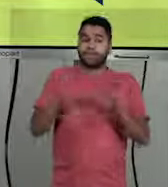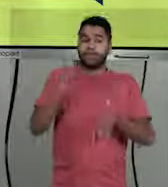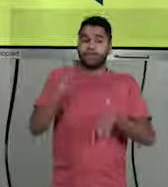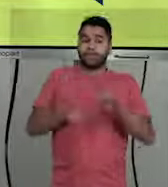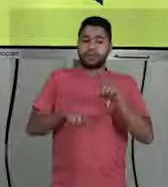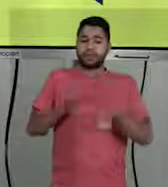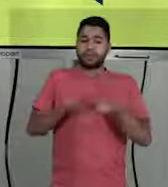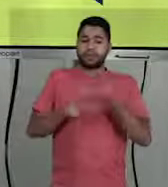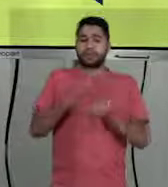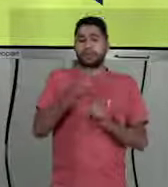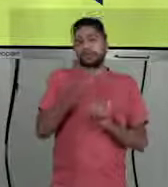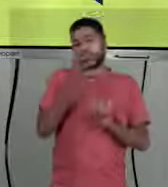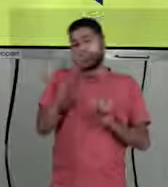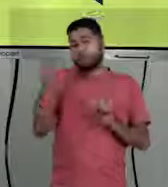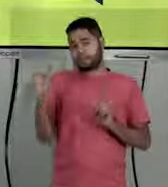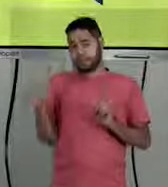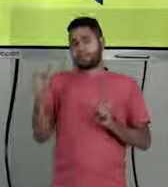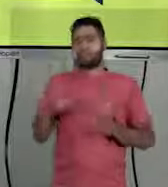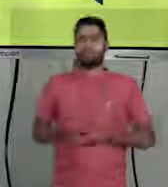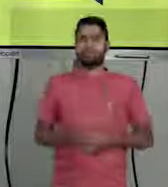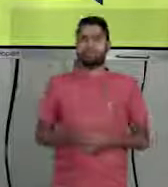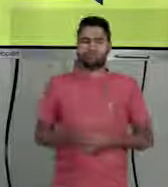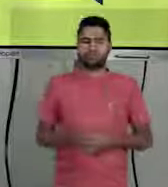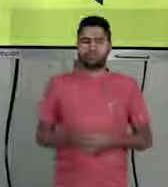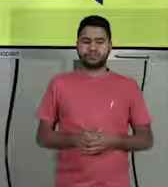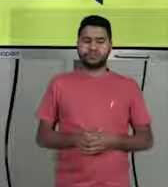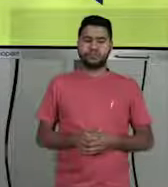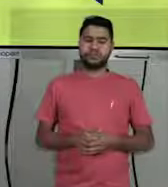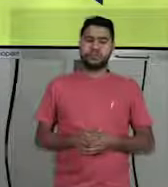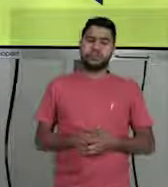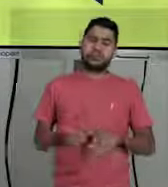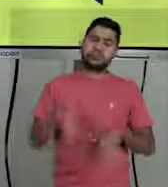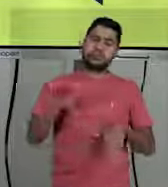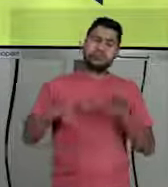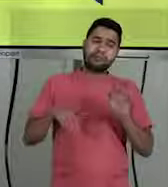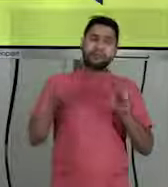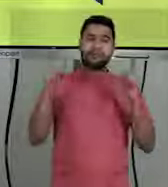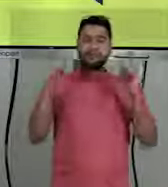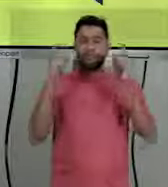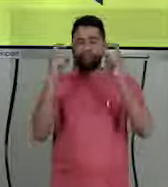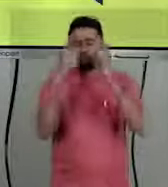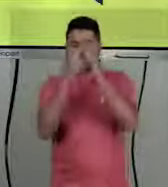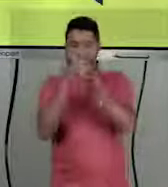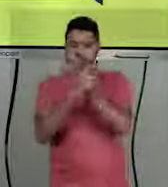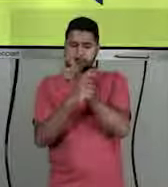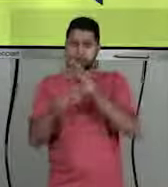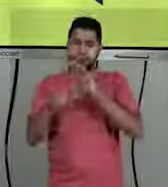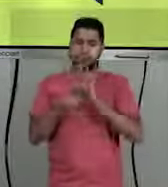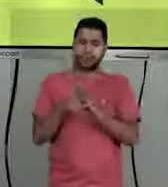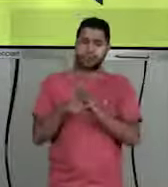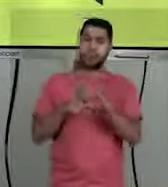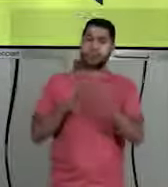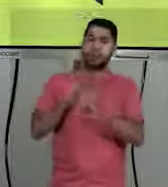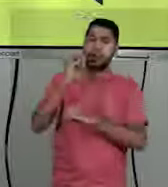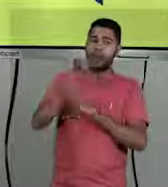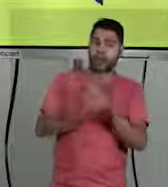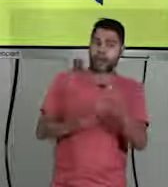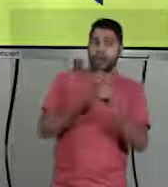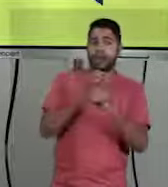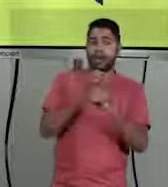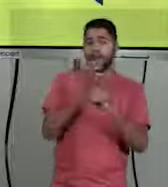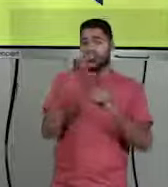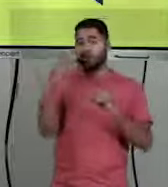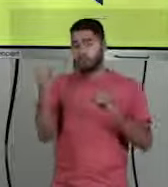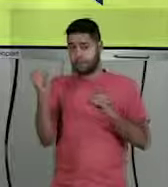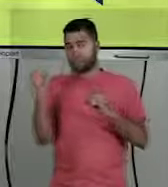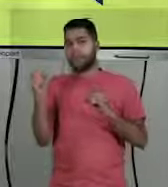que conduza esses elétrons. Então, por mais difícil que seja a passagem do elétron para o outro átomo, ela pode